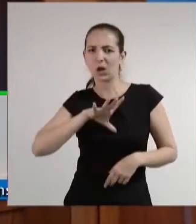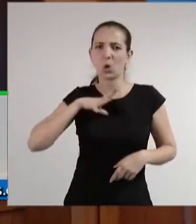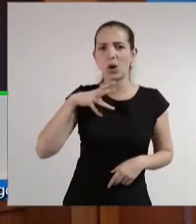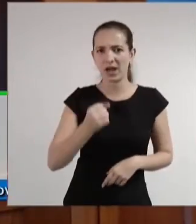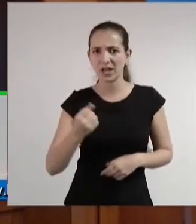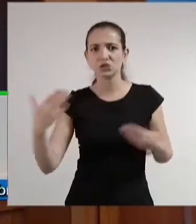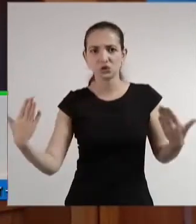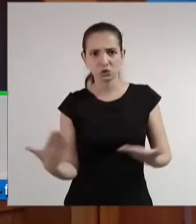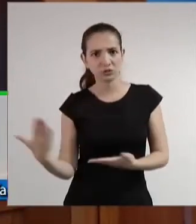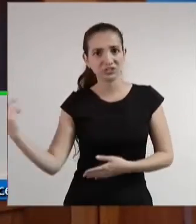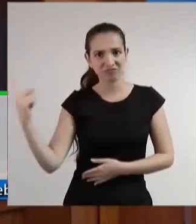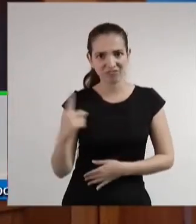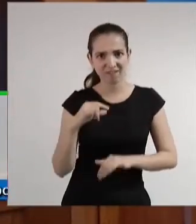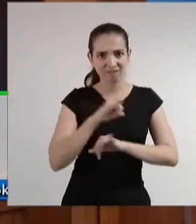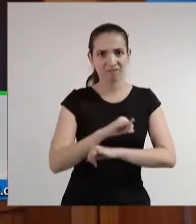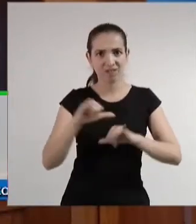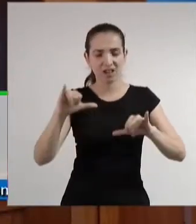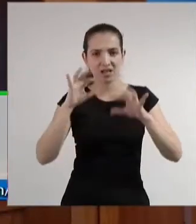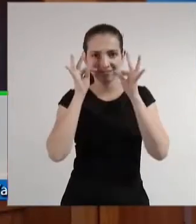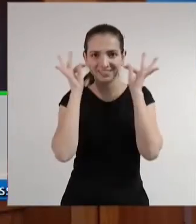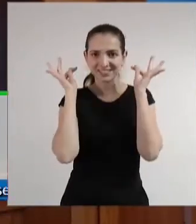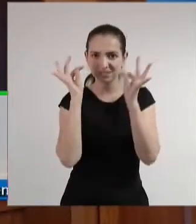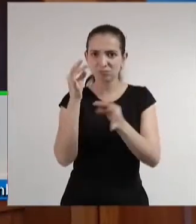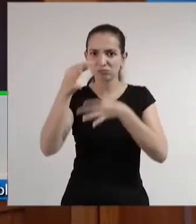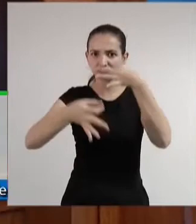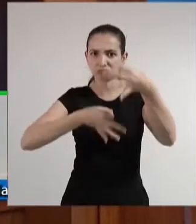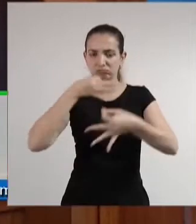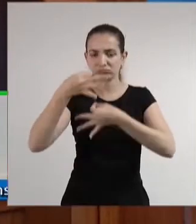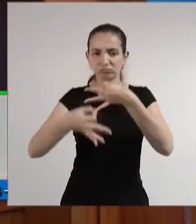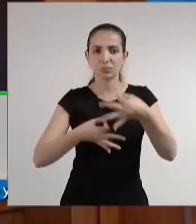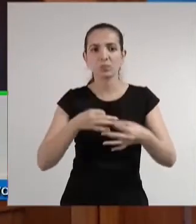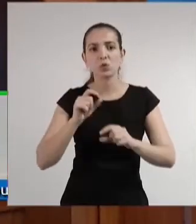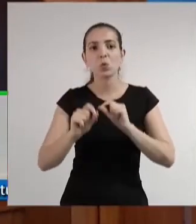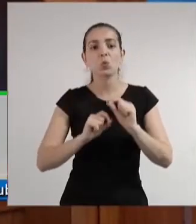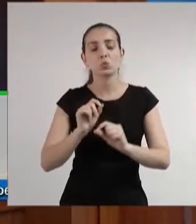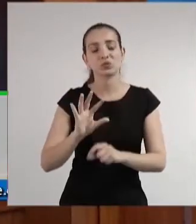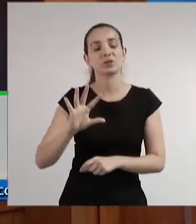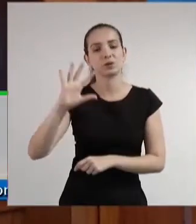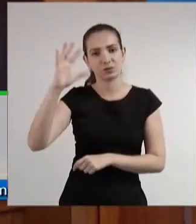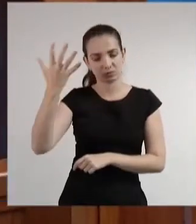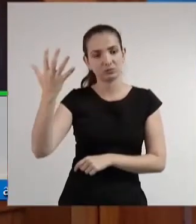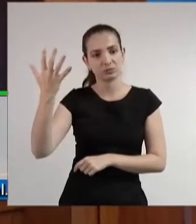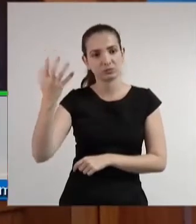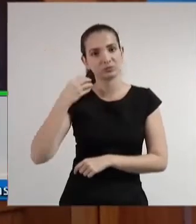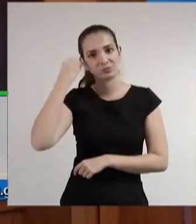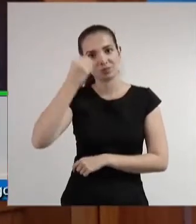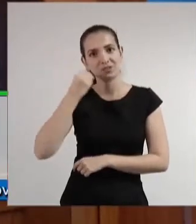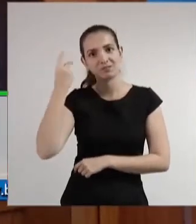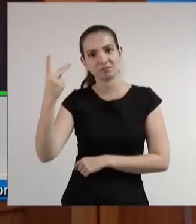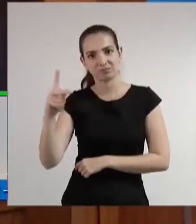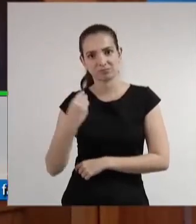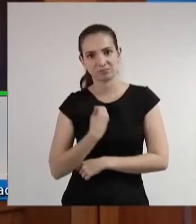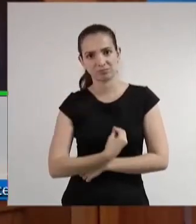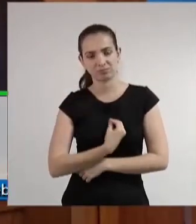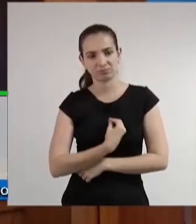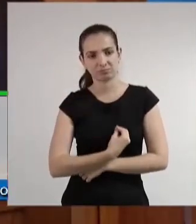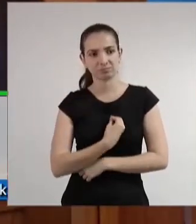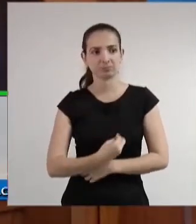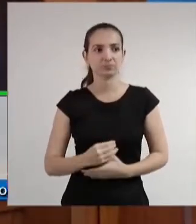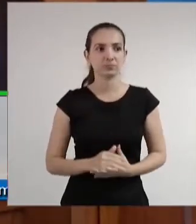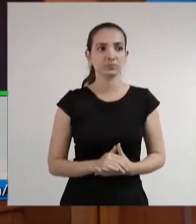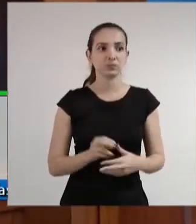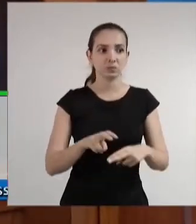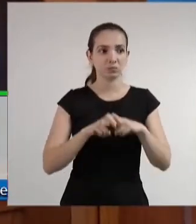e eu parabenizo pela coragem por expor aqui algo que aconteceu com si própria, e eu espero que